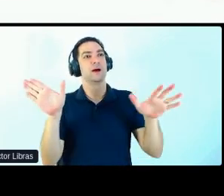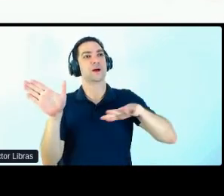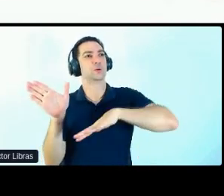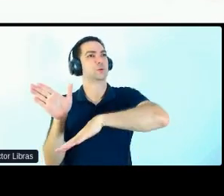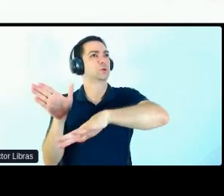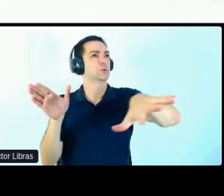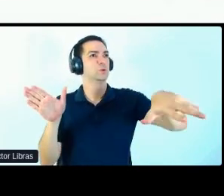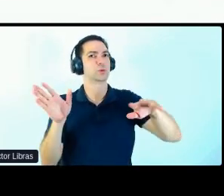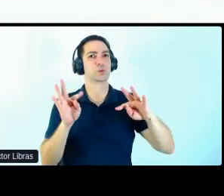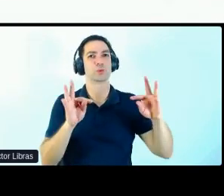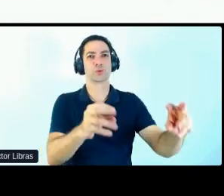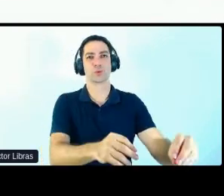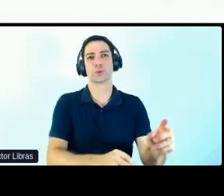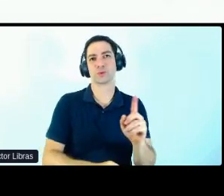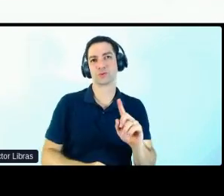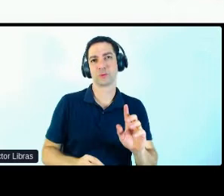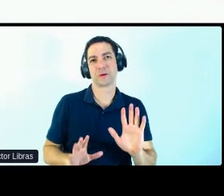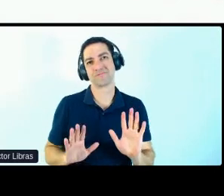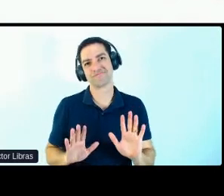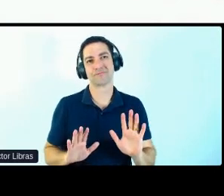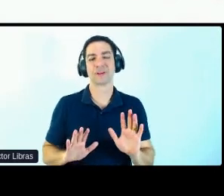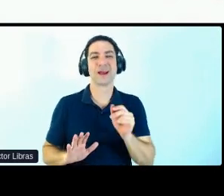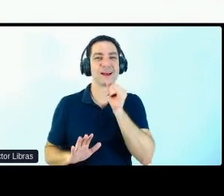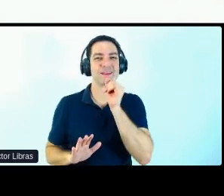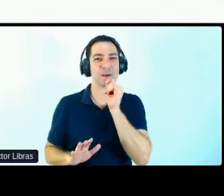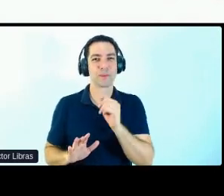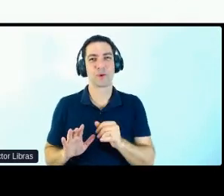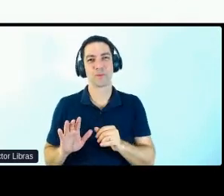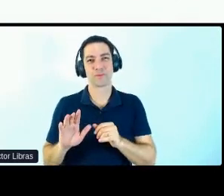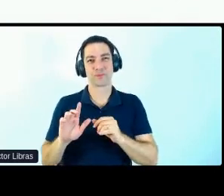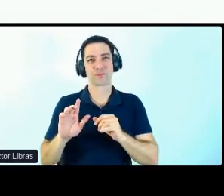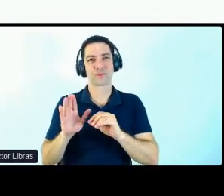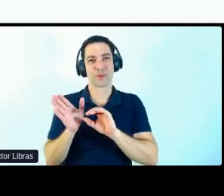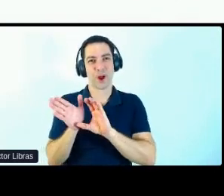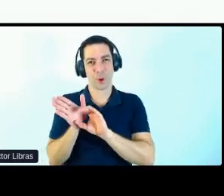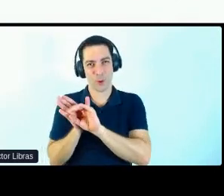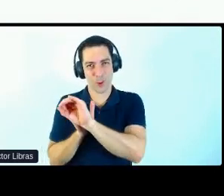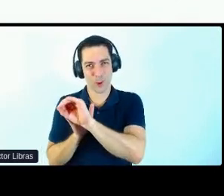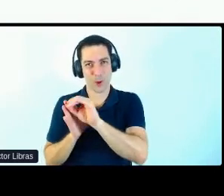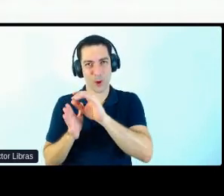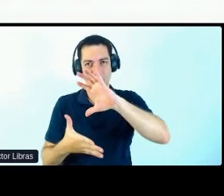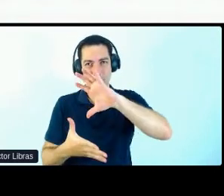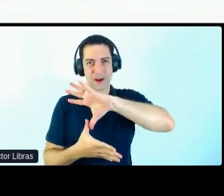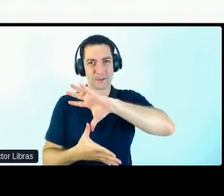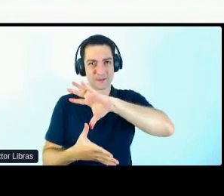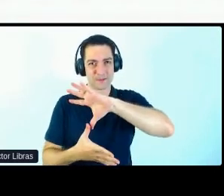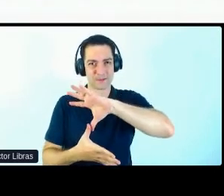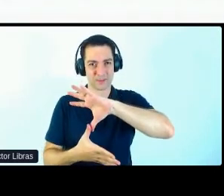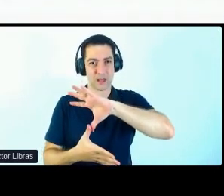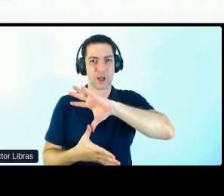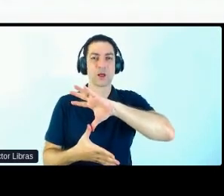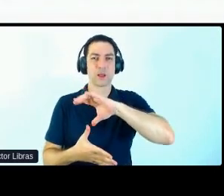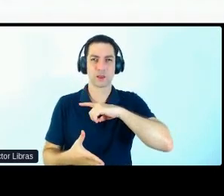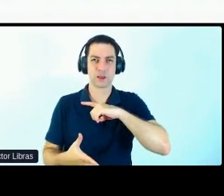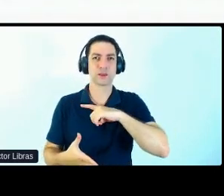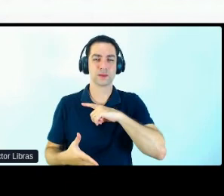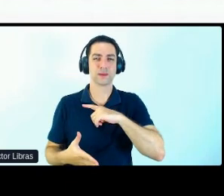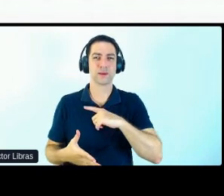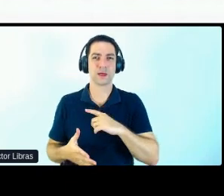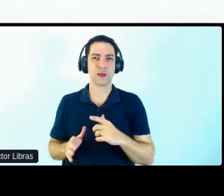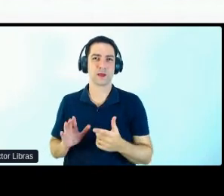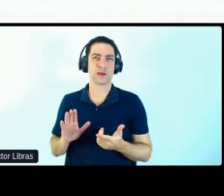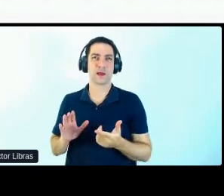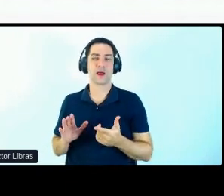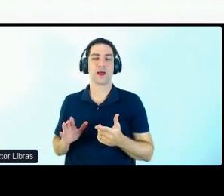de acessibilidade ali, caminhada com acessibilidade. Mas às vezes